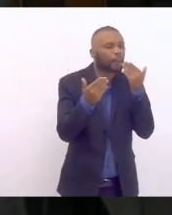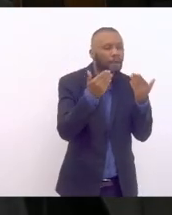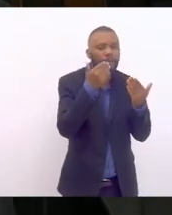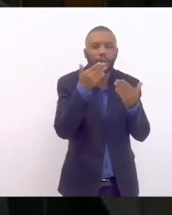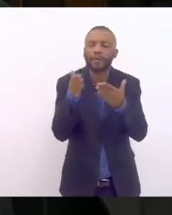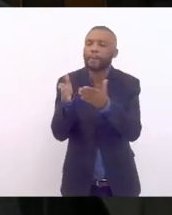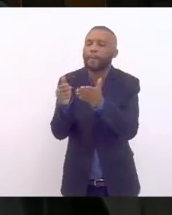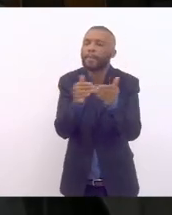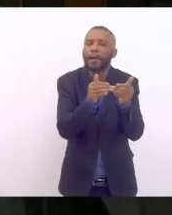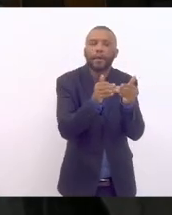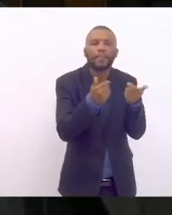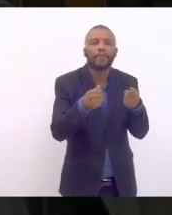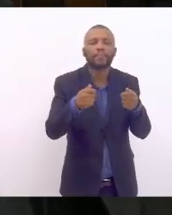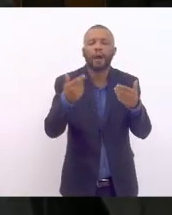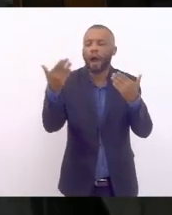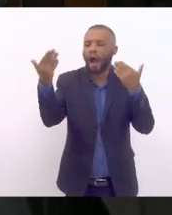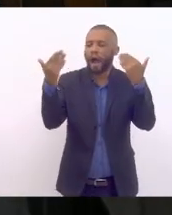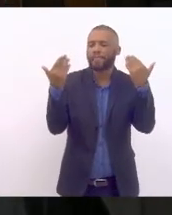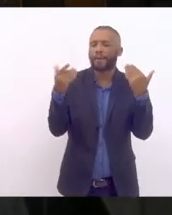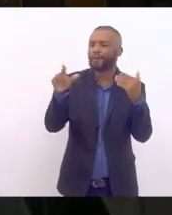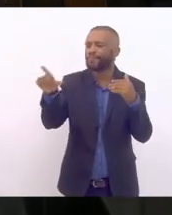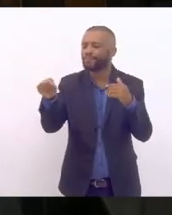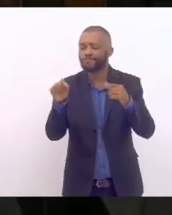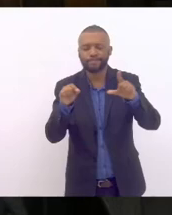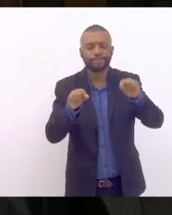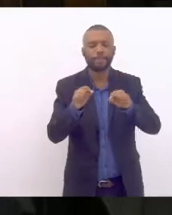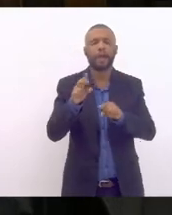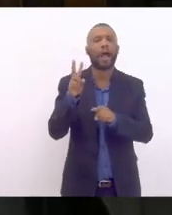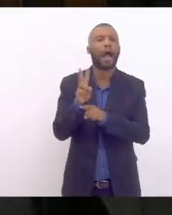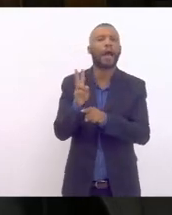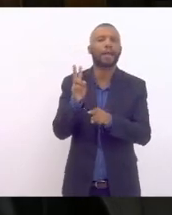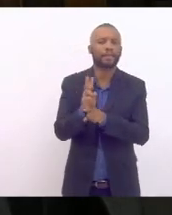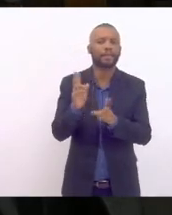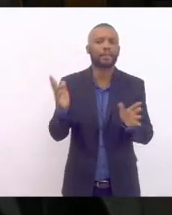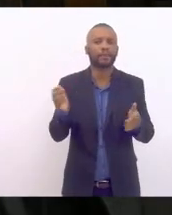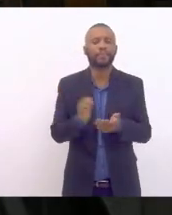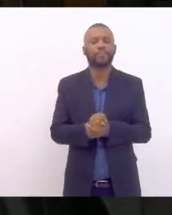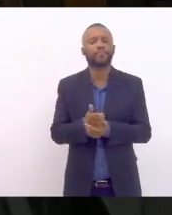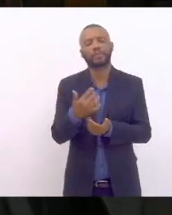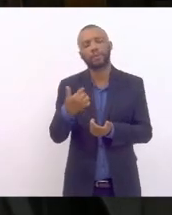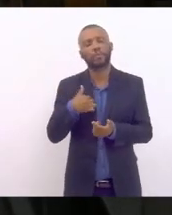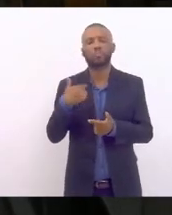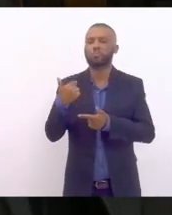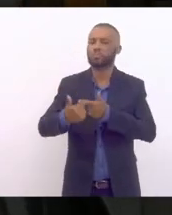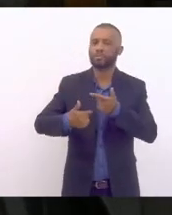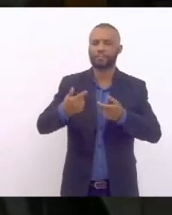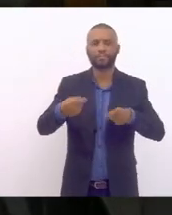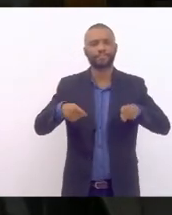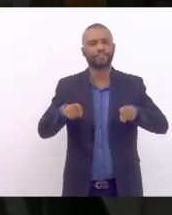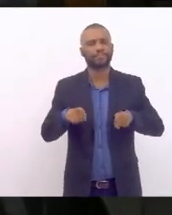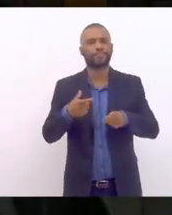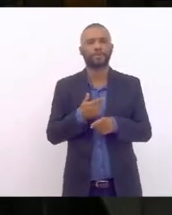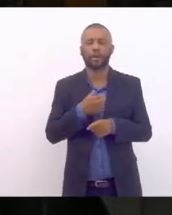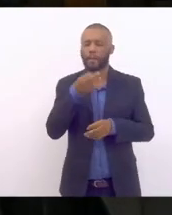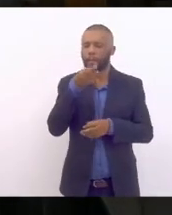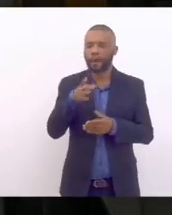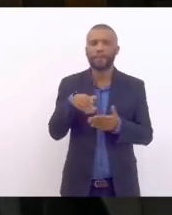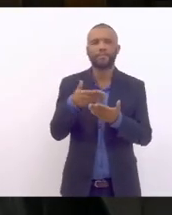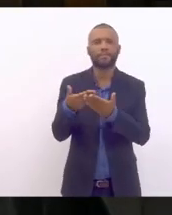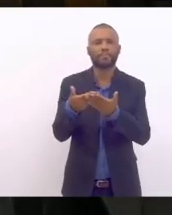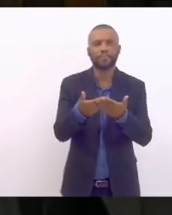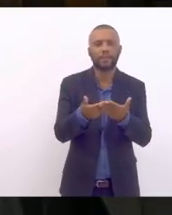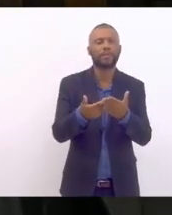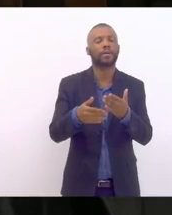a quem atender então eu lá com o meu mandato feed emendas para